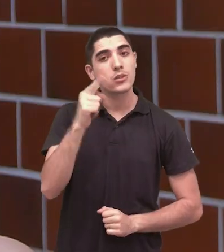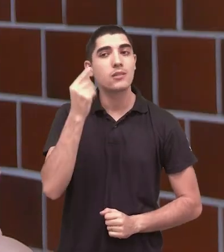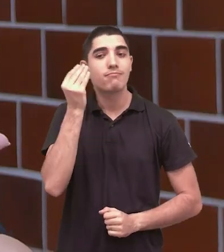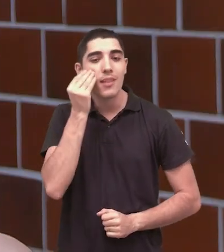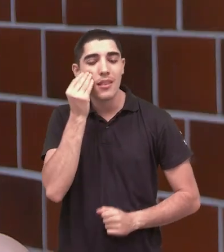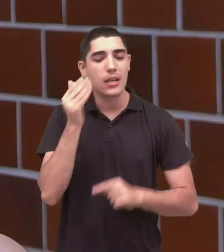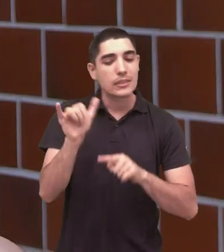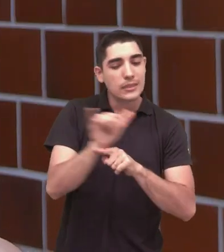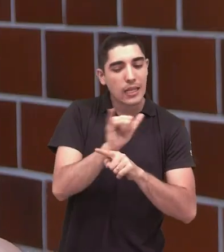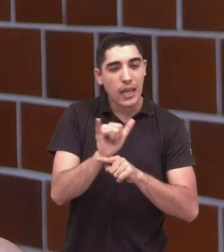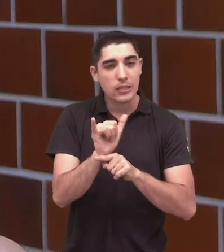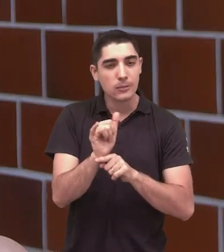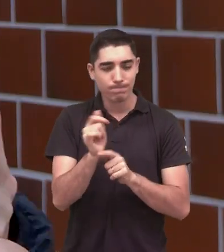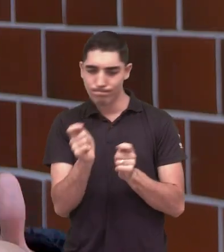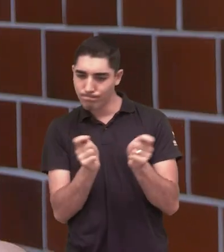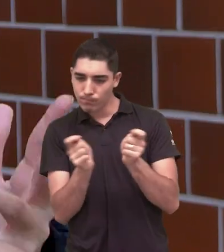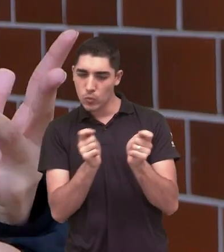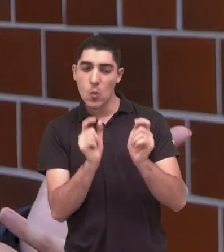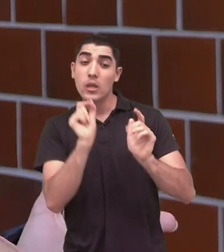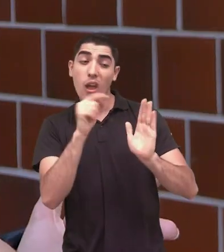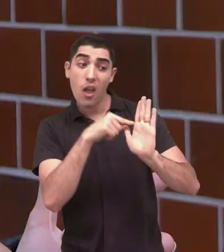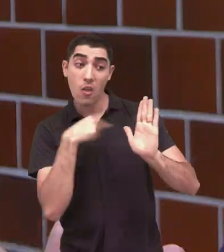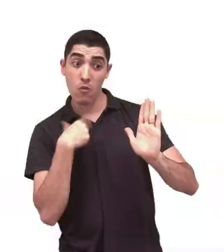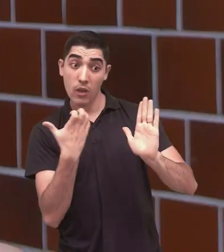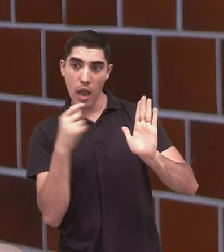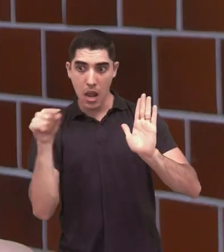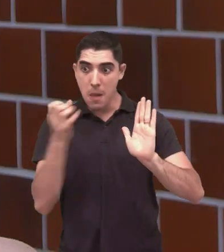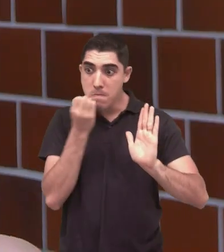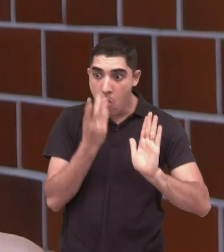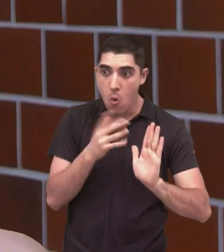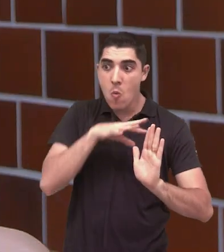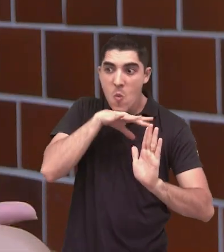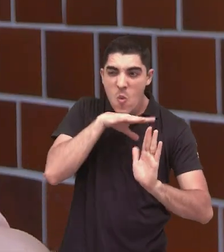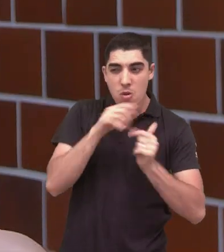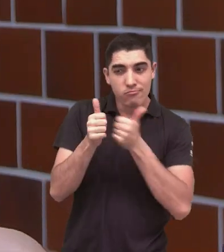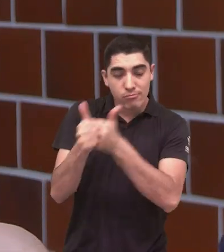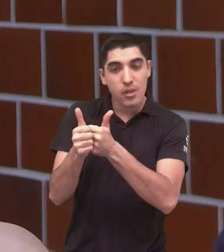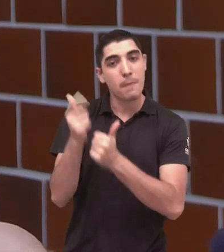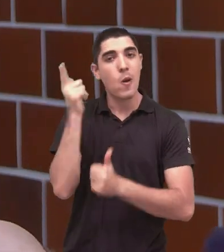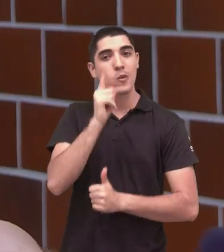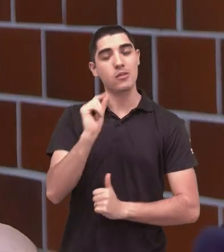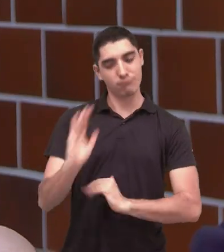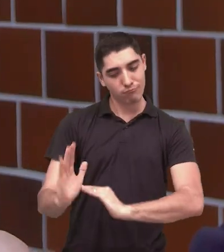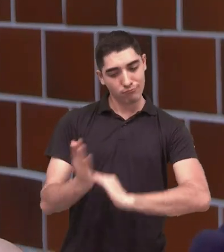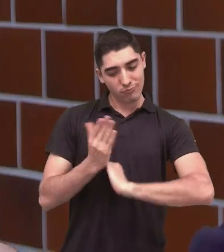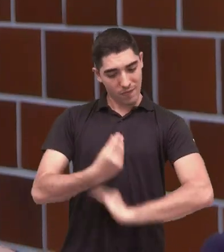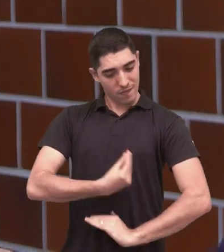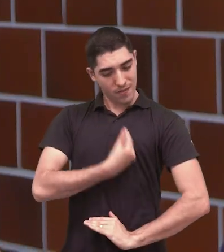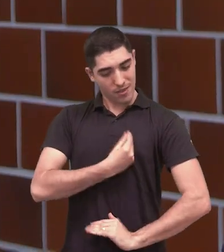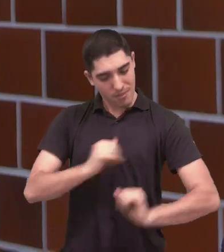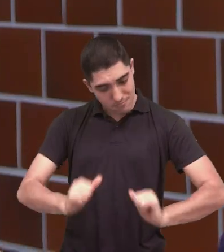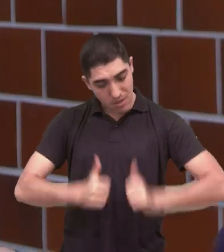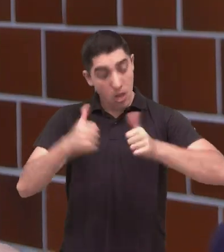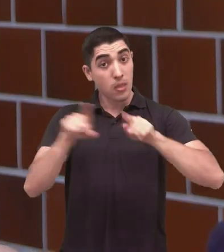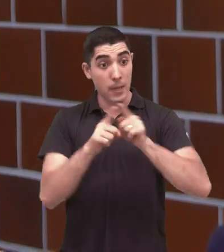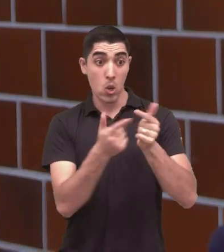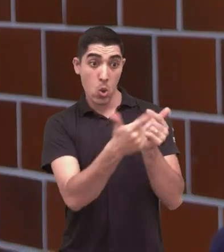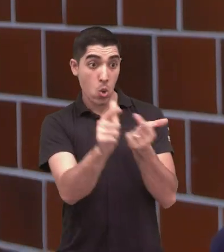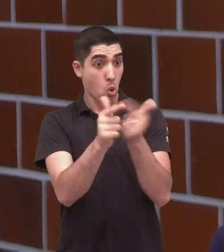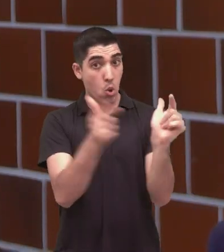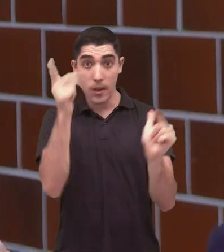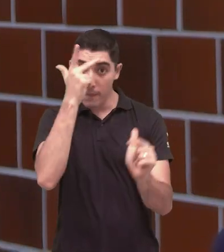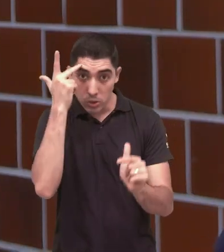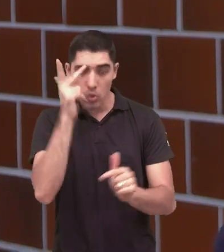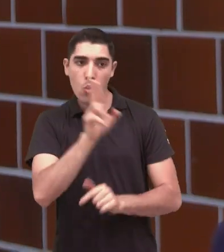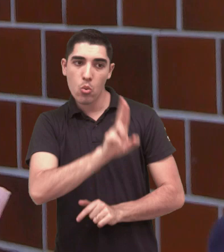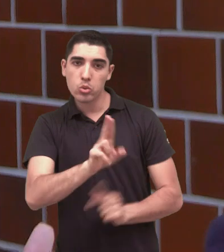que é sobre você filtrar o seu conteúdo, você saber quem você quer acompanhar, você conseguir dessa forma fazer um ambiente tranquilo para você, para as outras pessoas